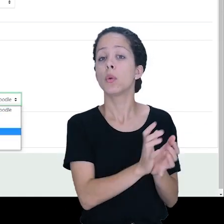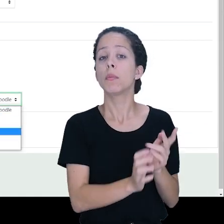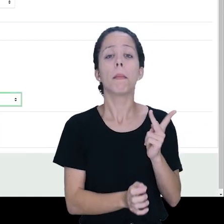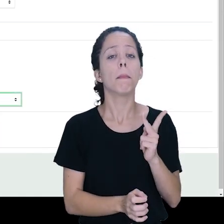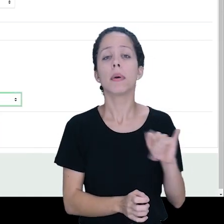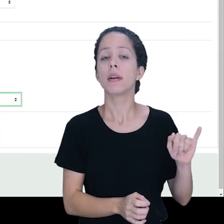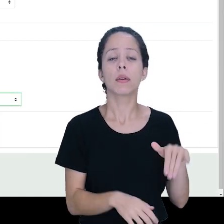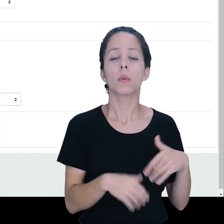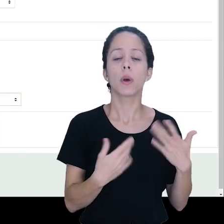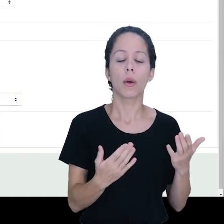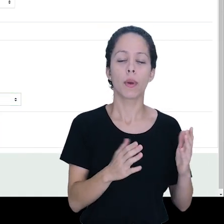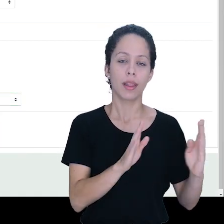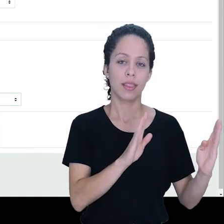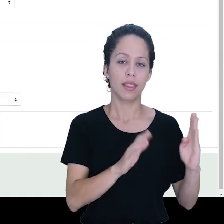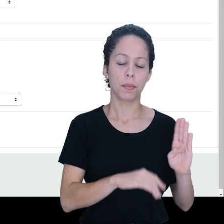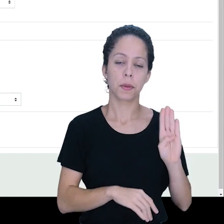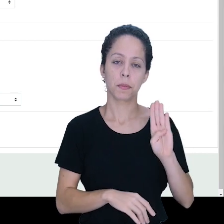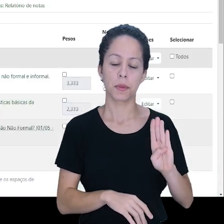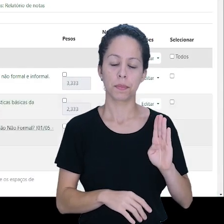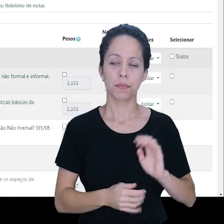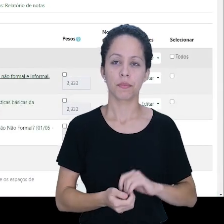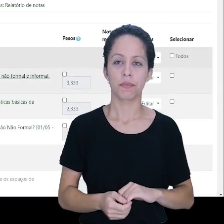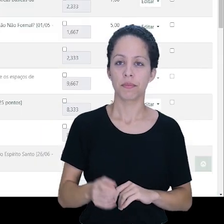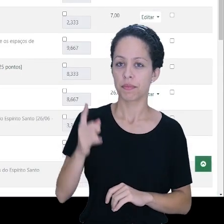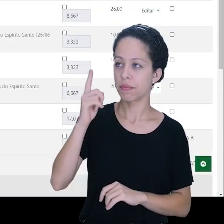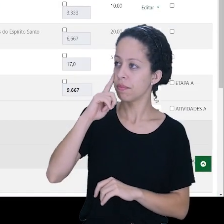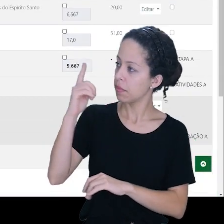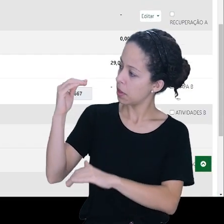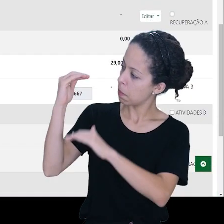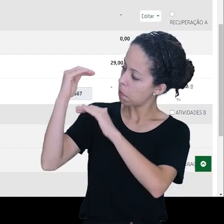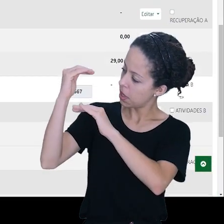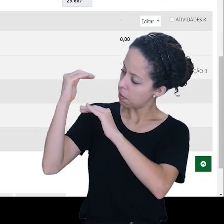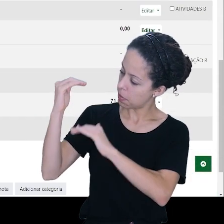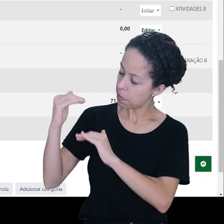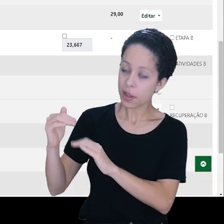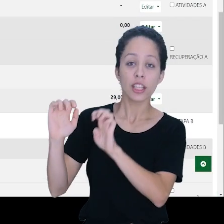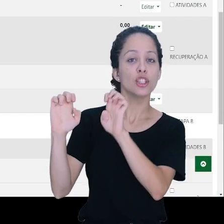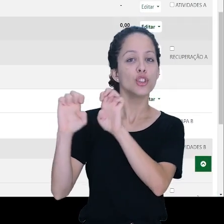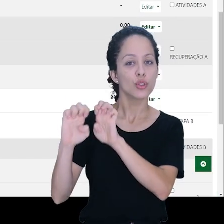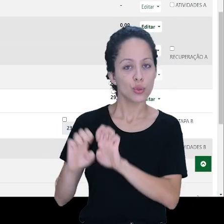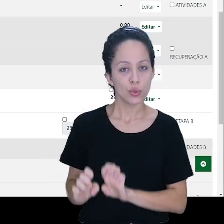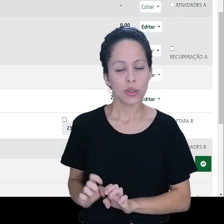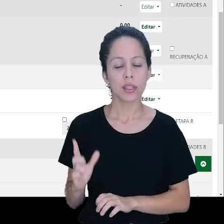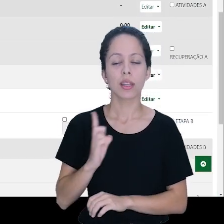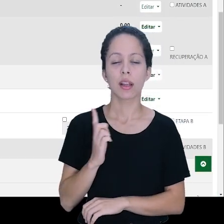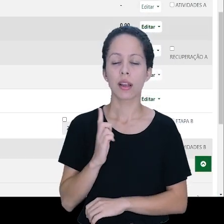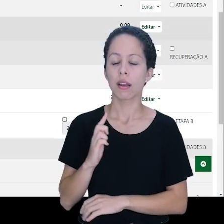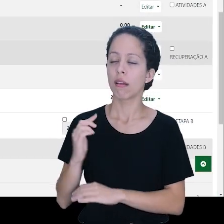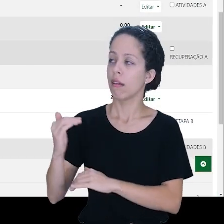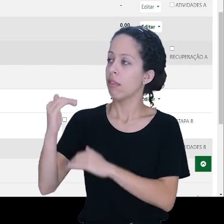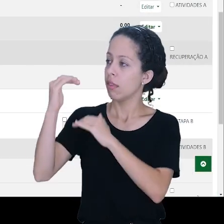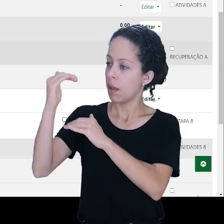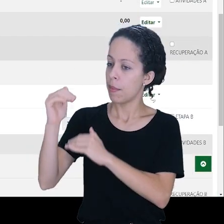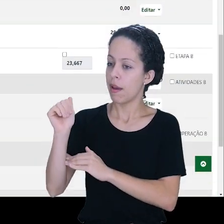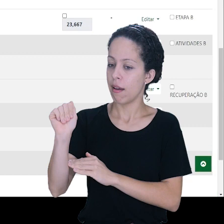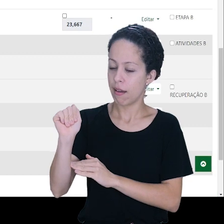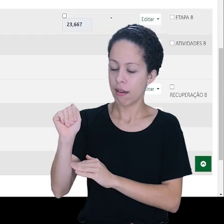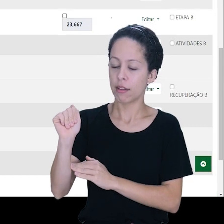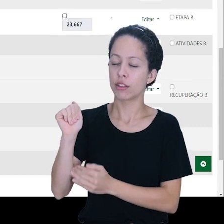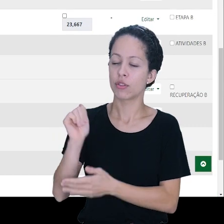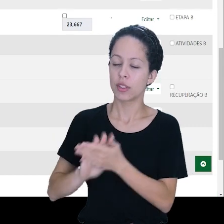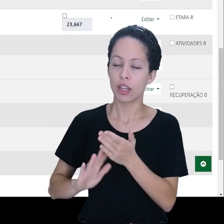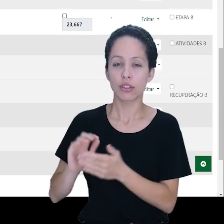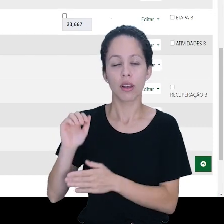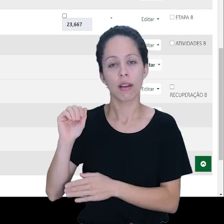de é etapa b bom agora nós temos toda a estrutura formada ou seja temos uma etapa a com atividades a recuperação